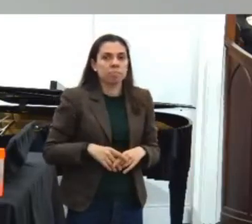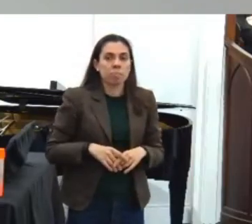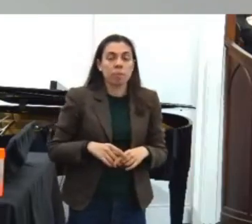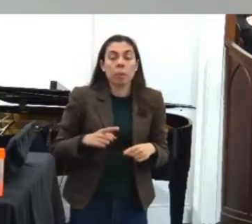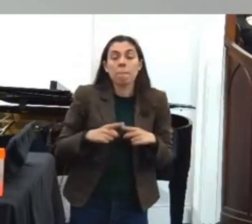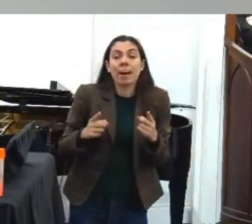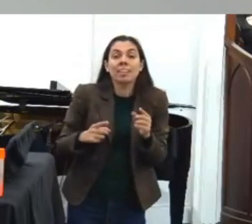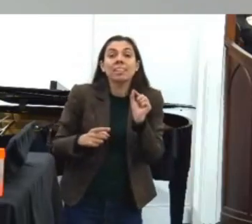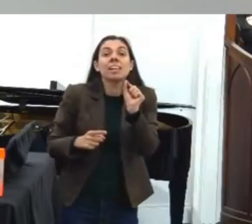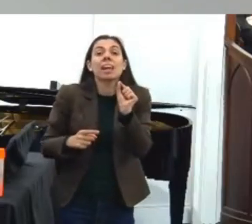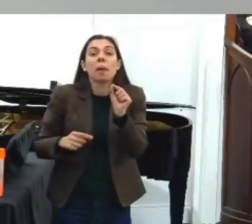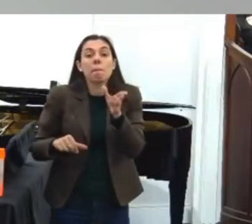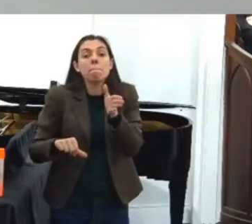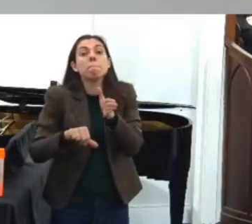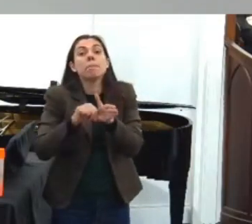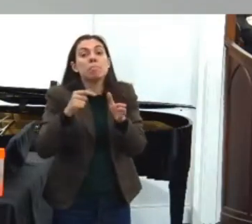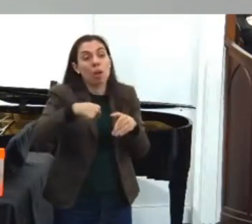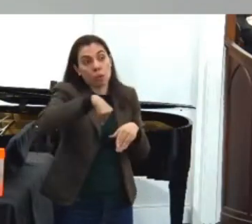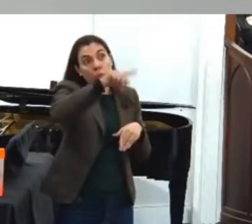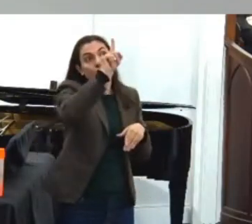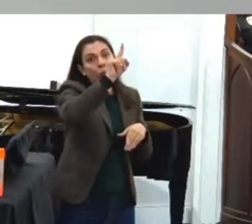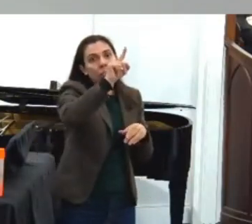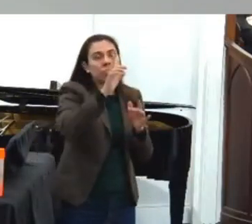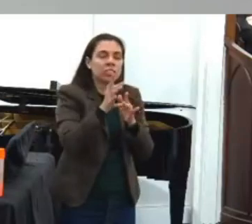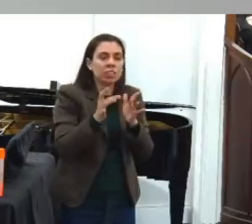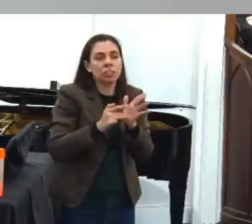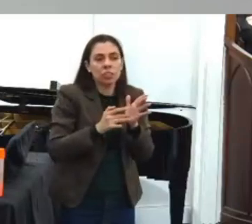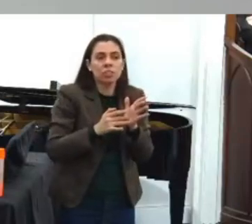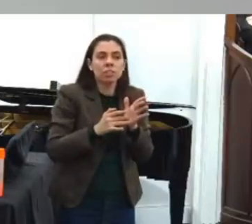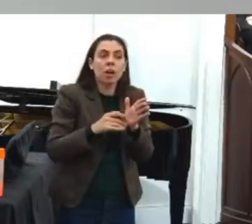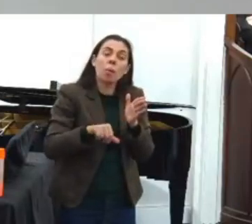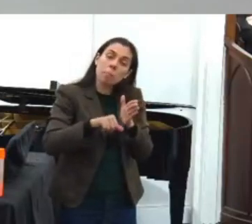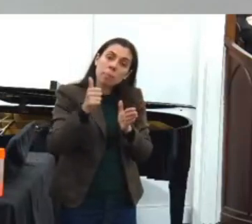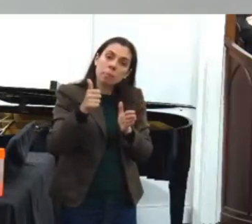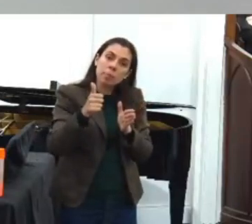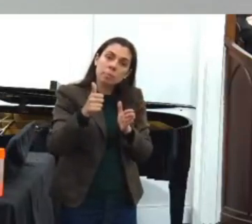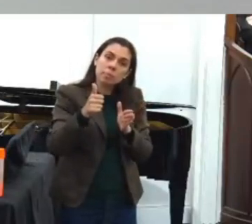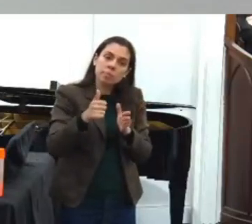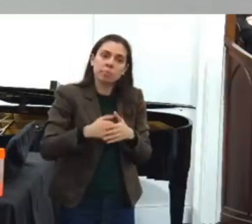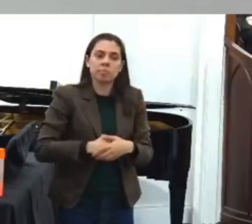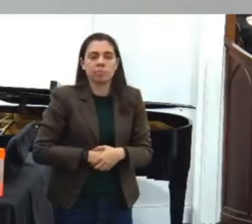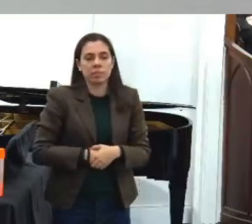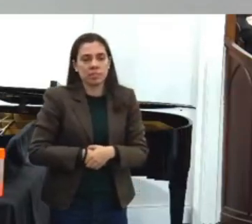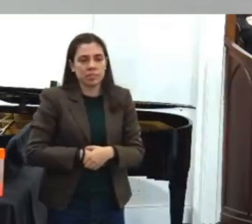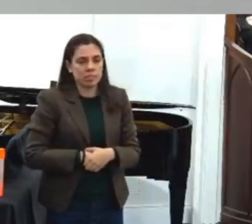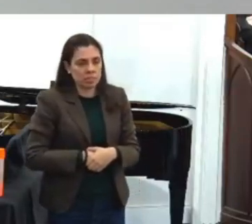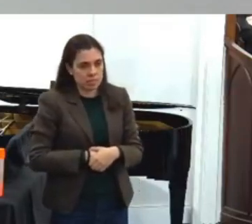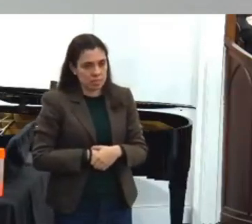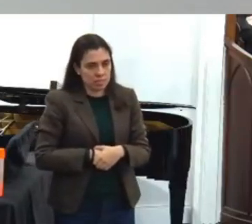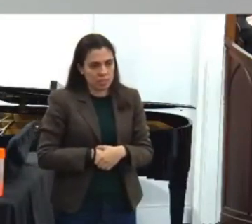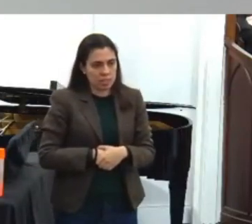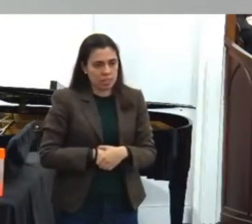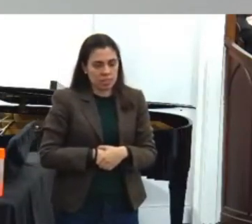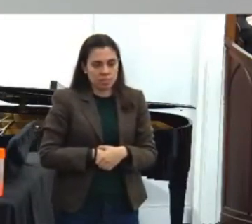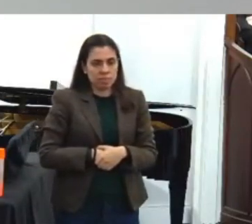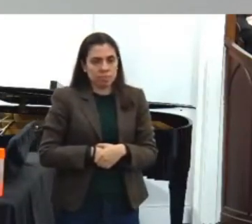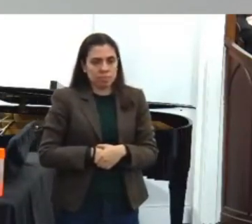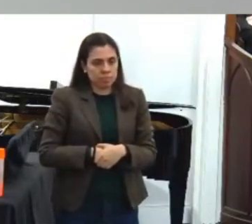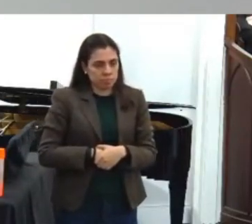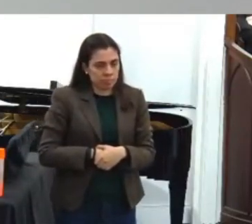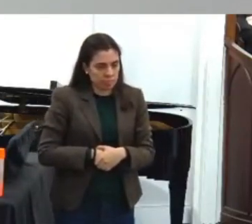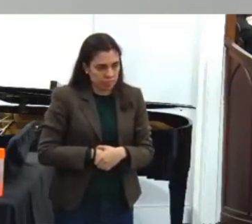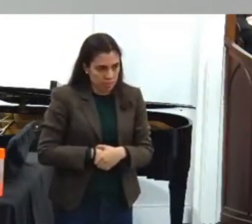ele está vivo num corpo glorificado e adaptado para viver toda a